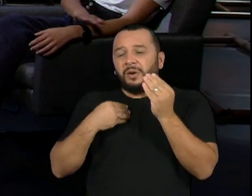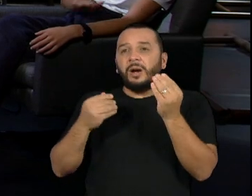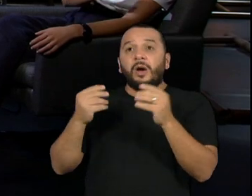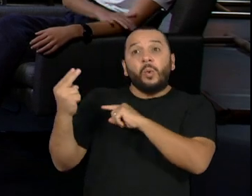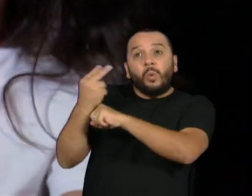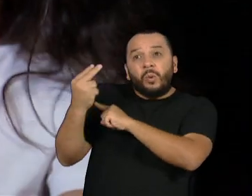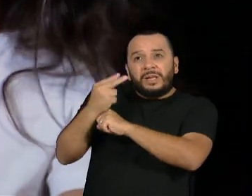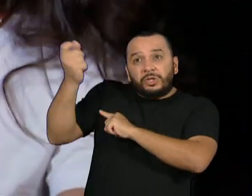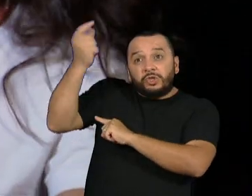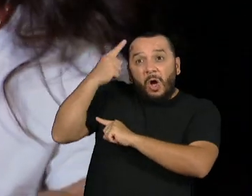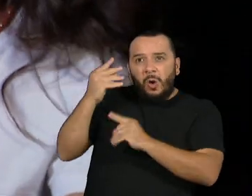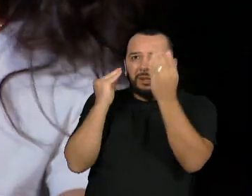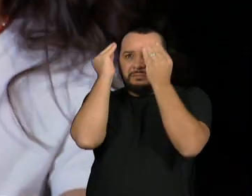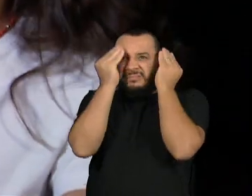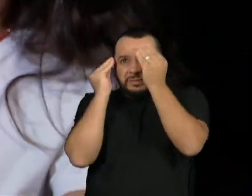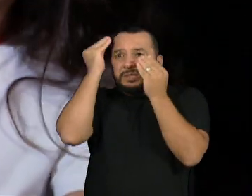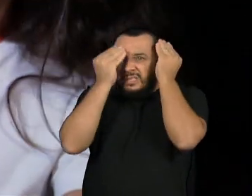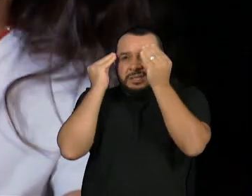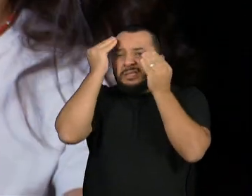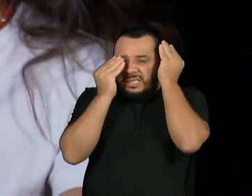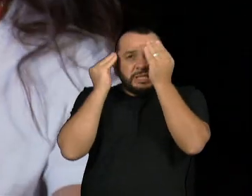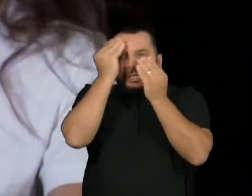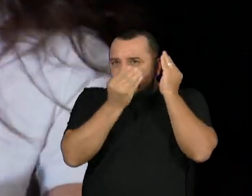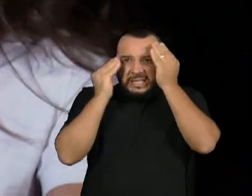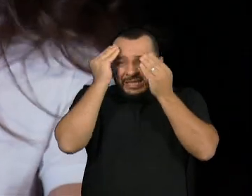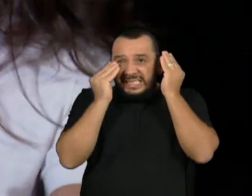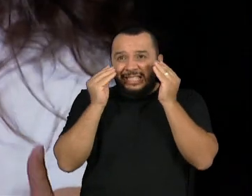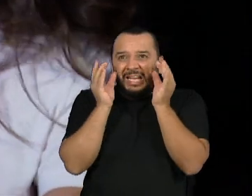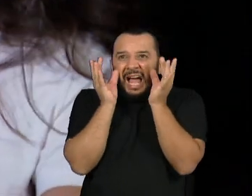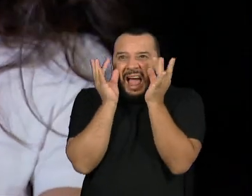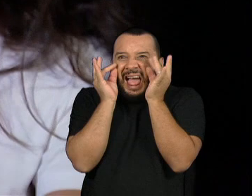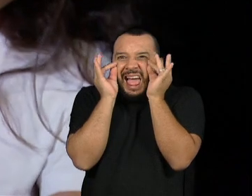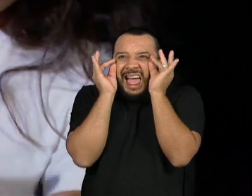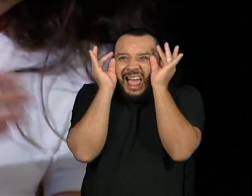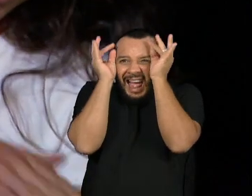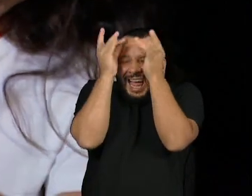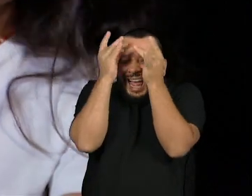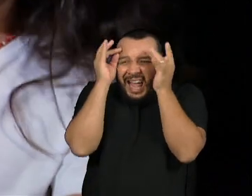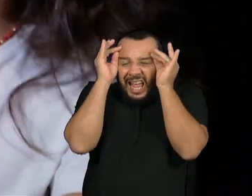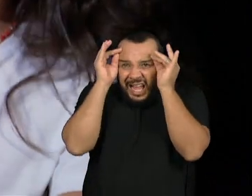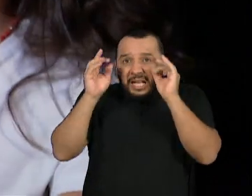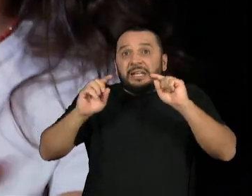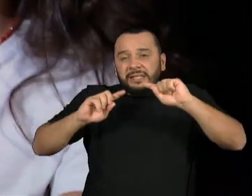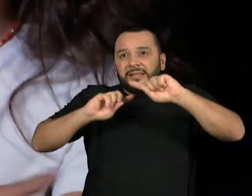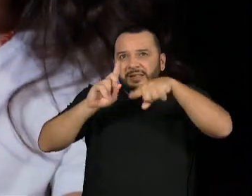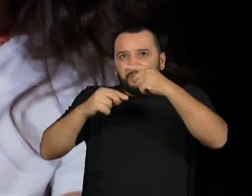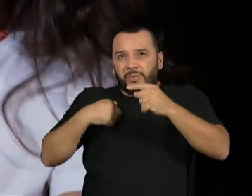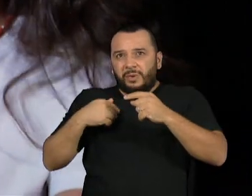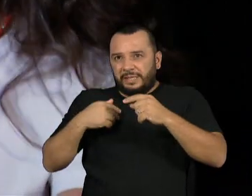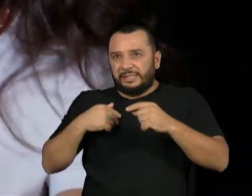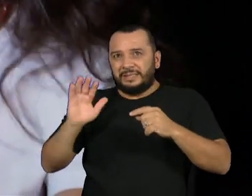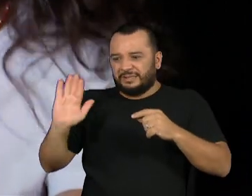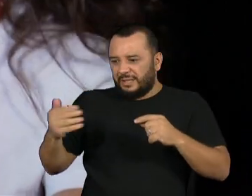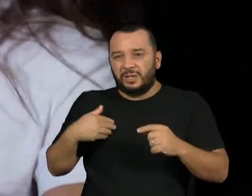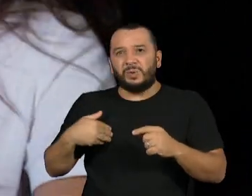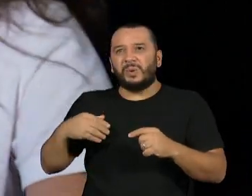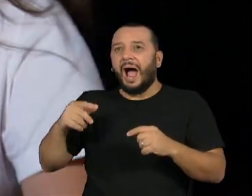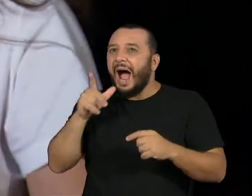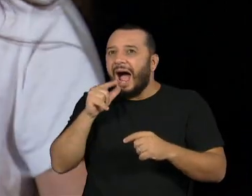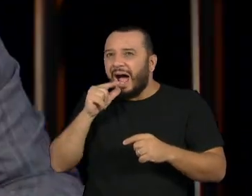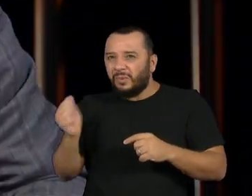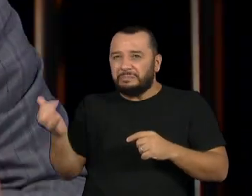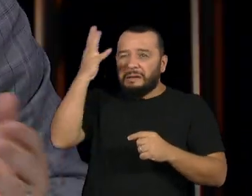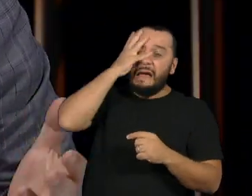camadas de reboco e que nunca saíam, só quando vinha água salgada e depois eu trocava o protetor solar melado pelo sal melado, era